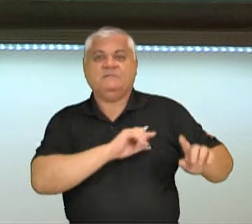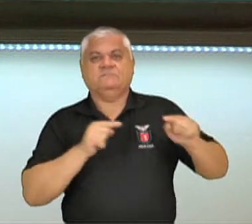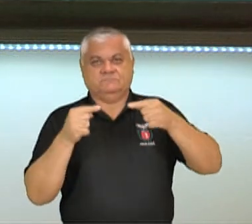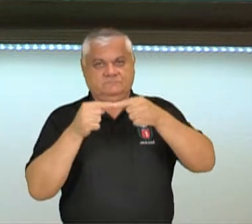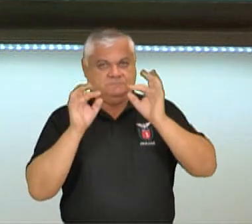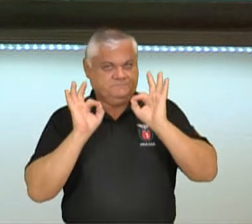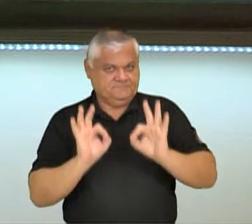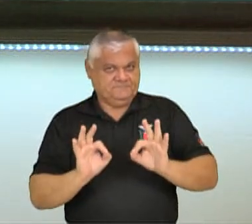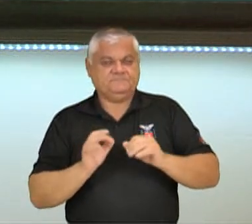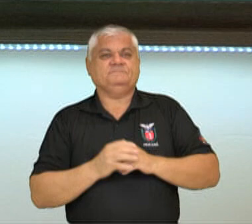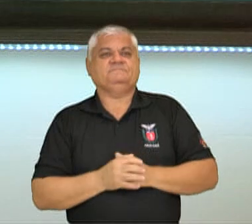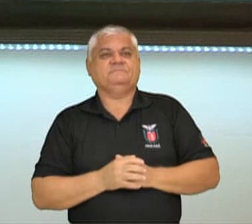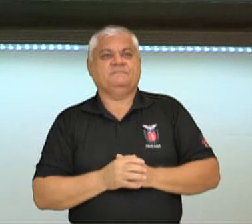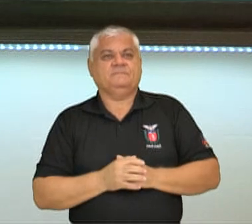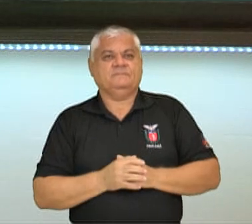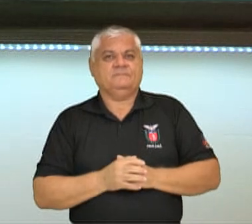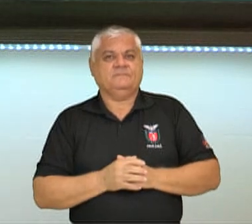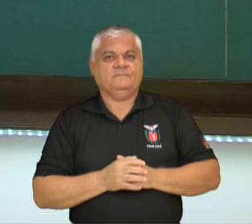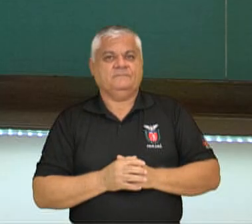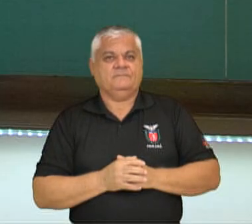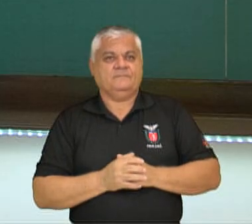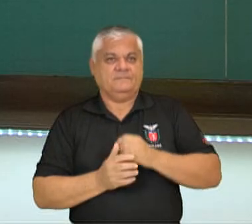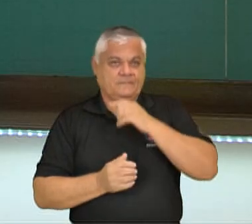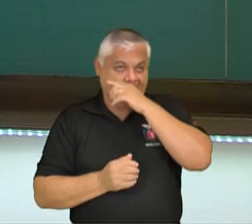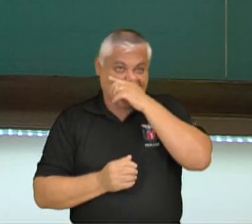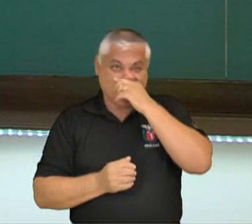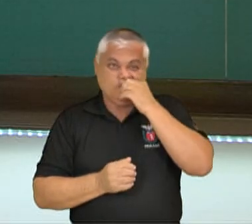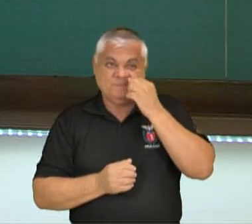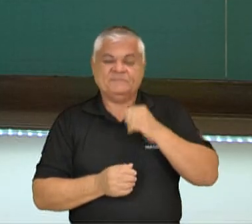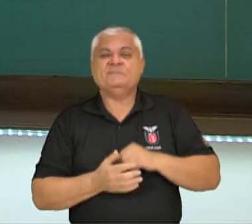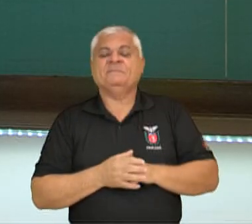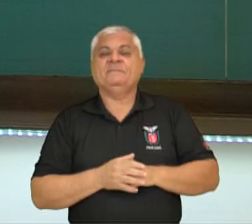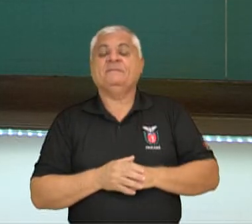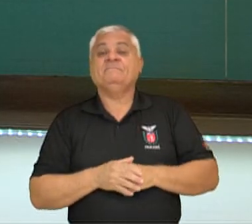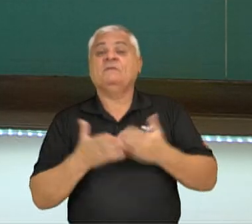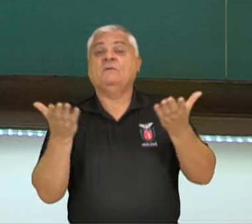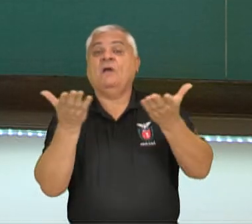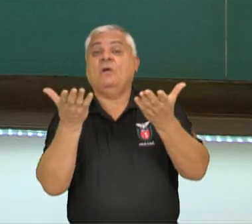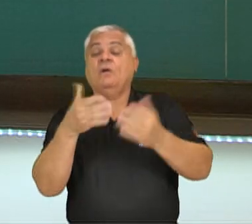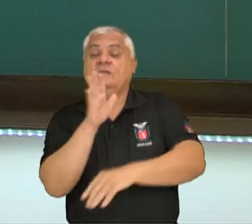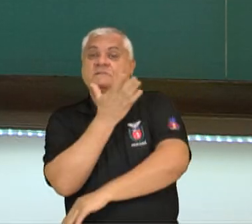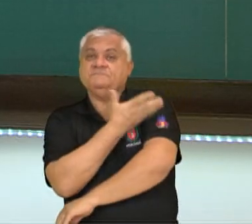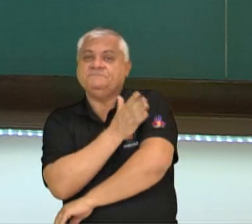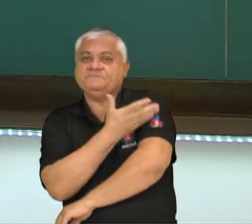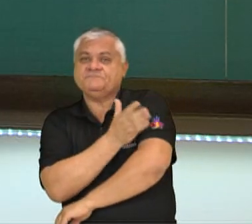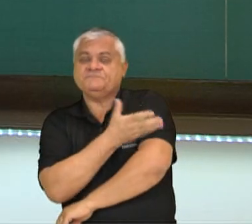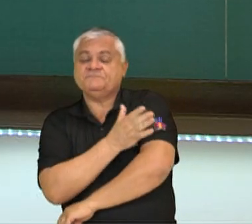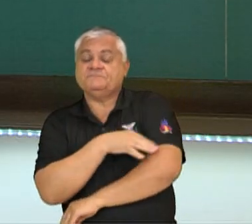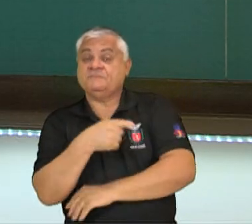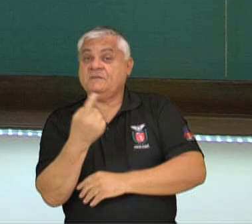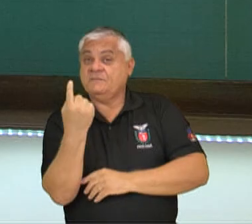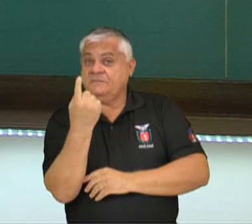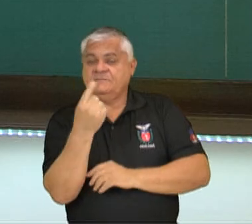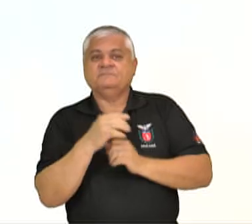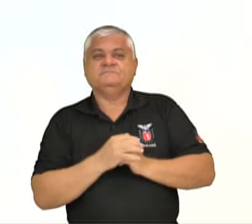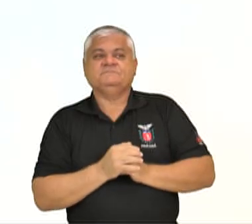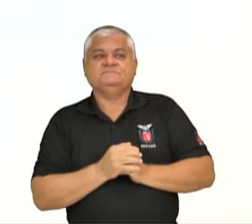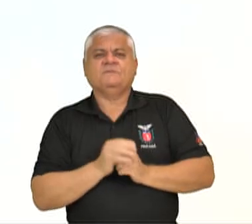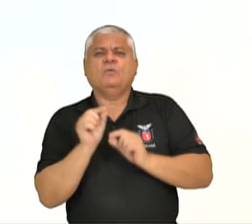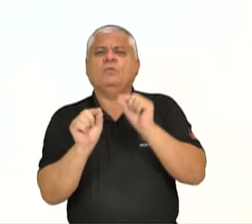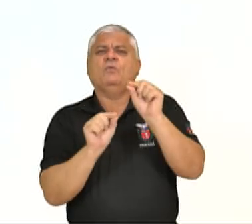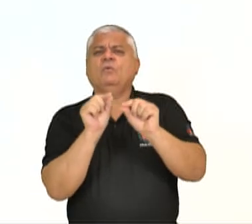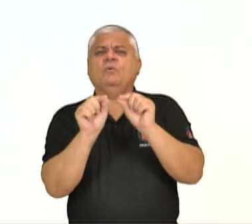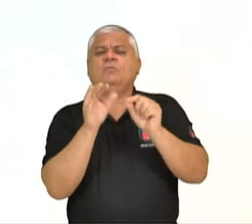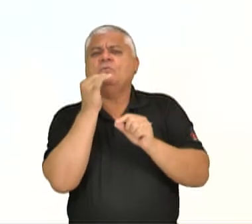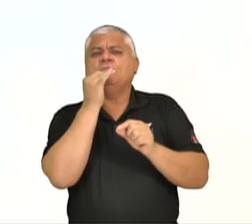golpes, ok? Bem simples essa questão da ginga. Então agora, primeiro exercício da nossa aula. Como